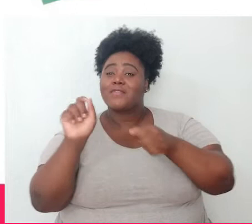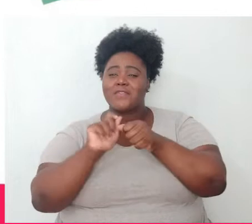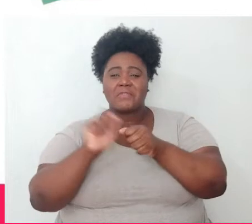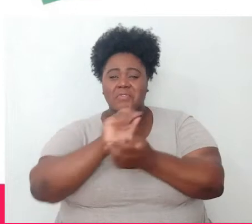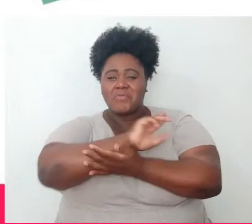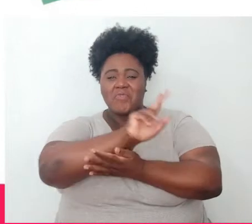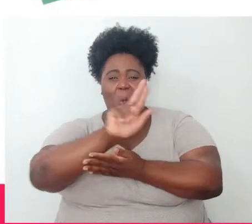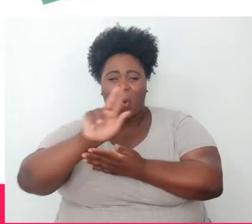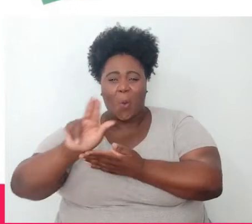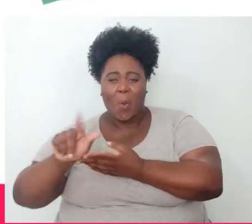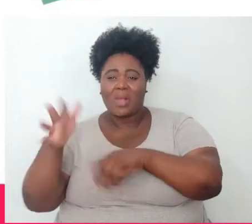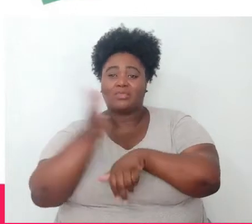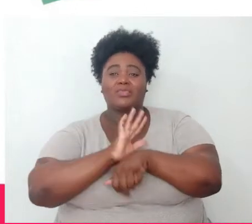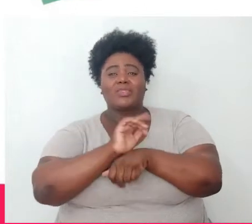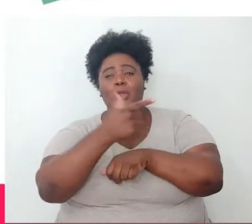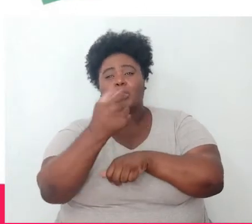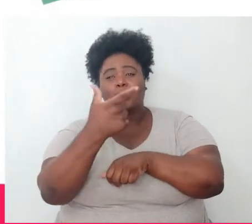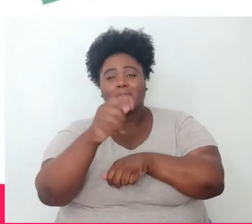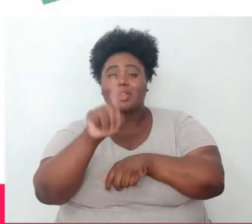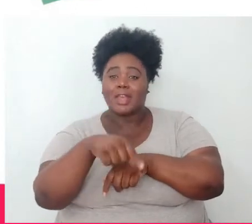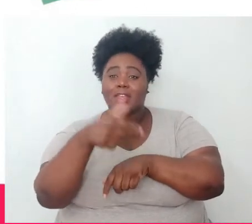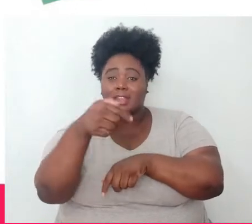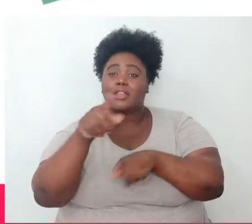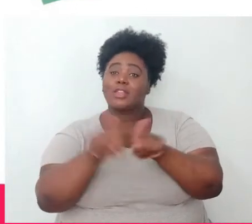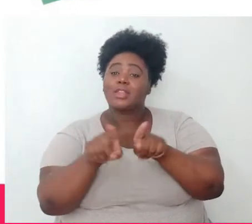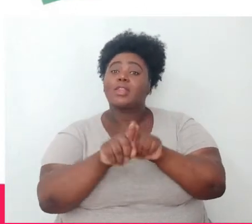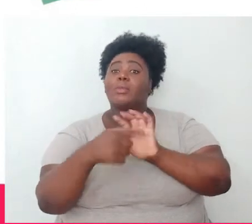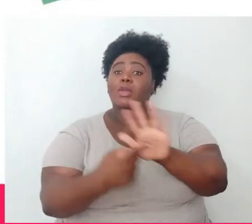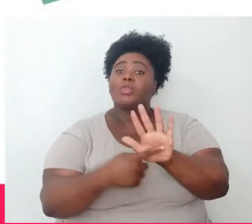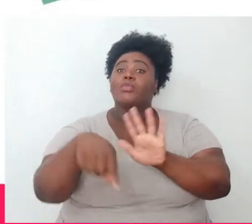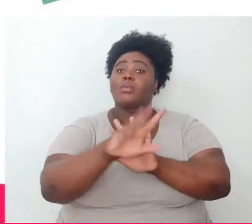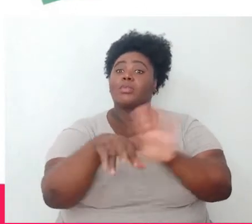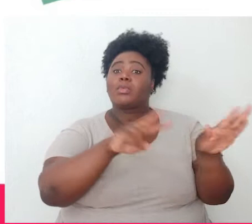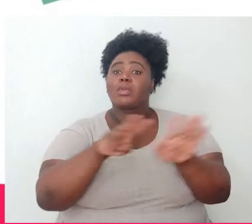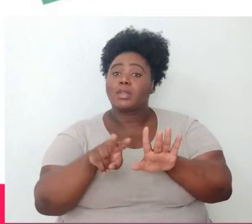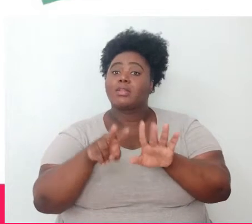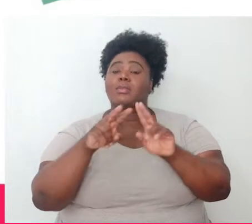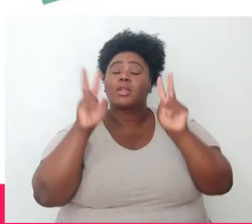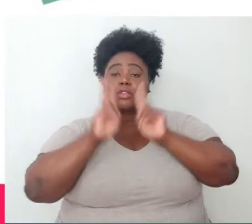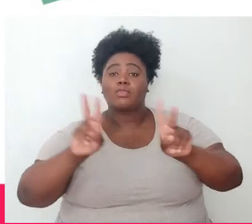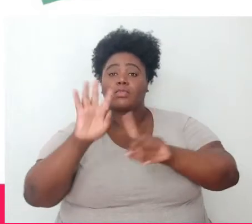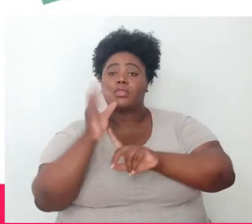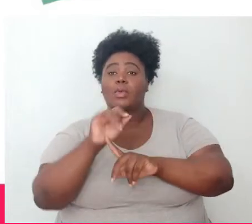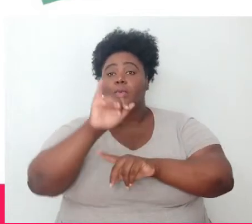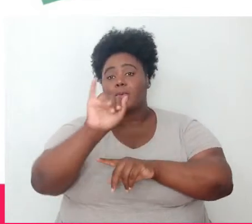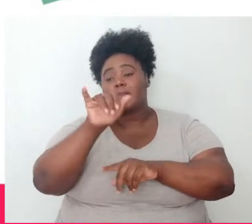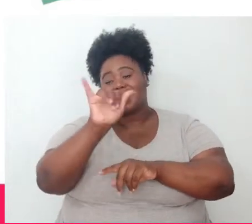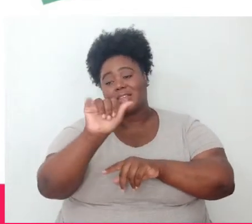desde 2007 e da obra exibida aqui na Semana de Artes Visuais do Circuito Municipal de Cultura, que é o